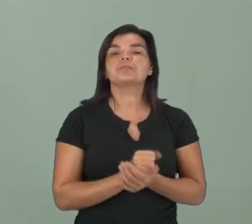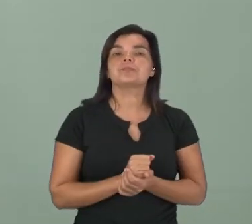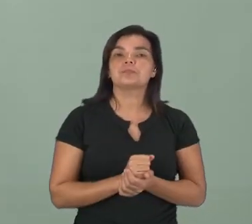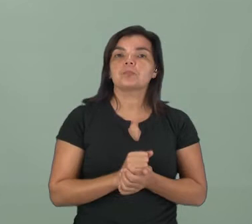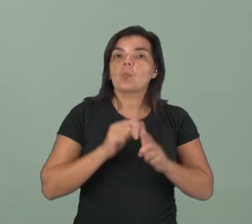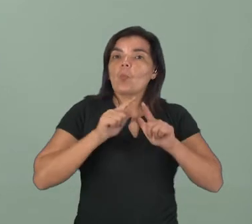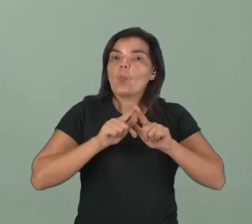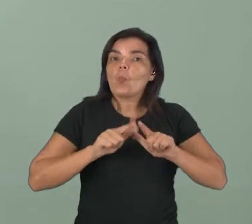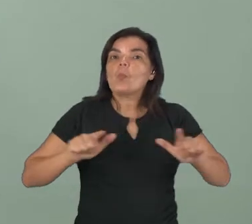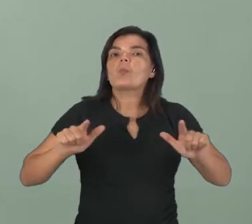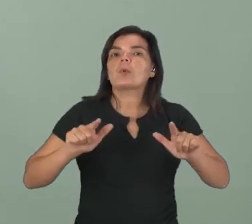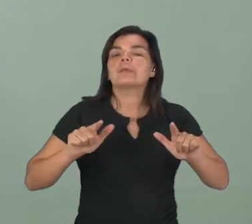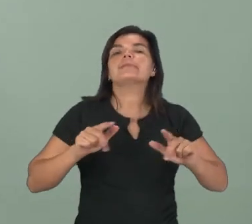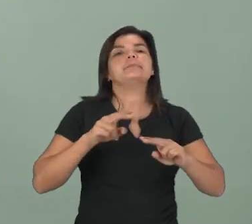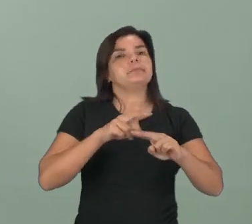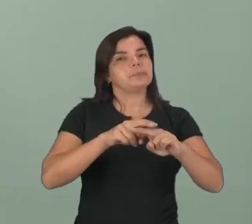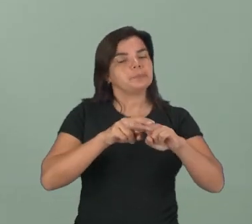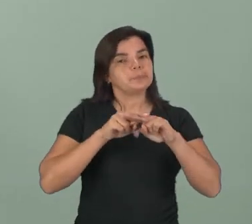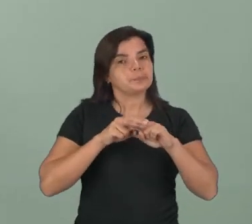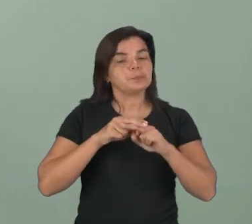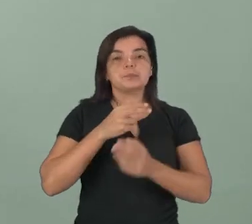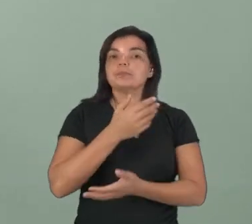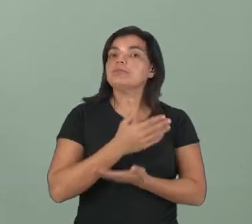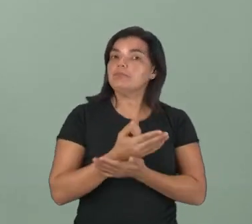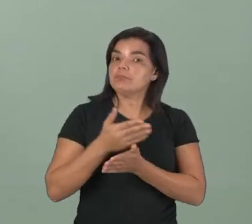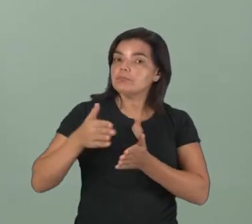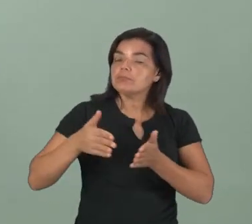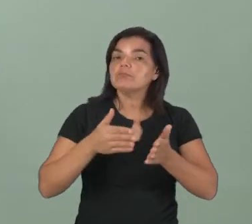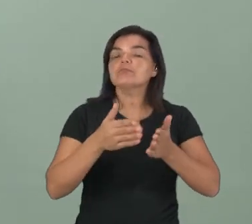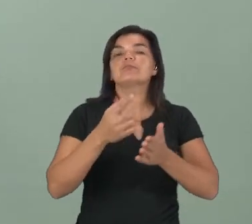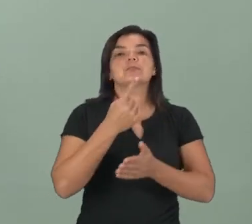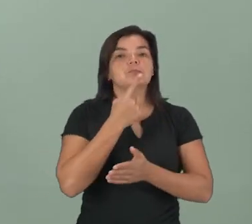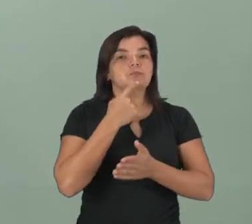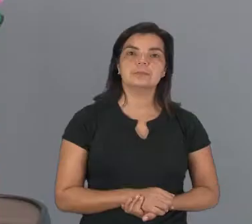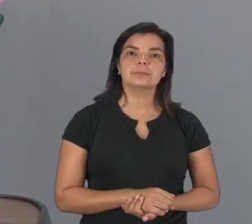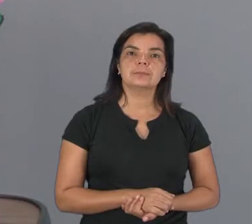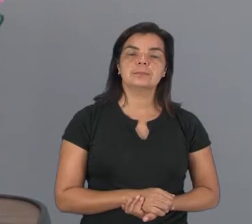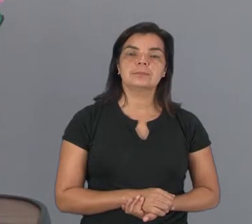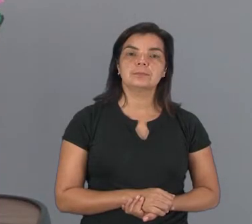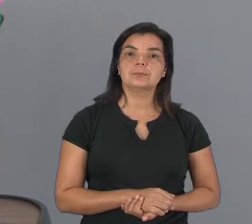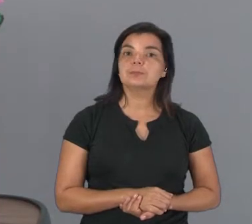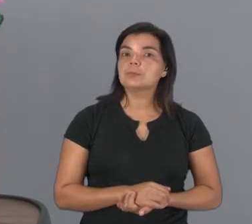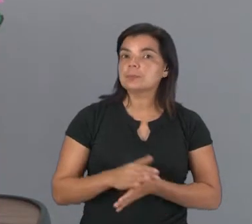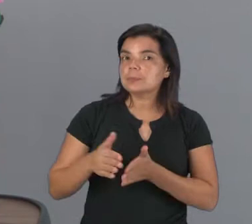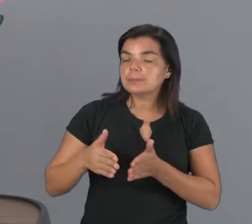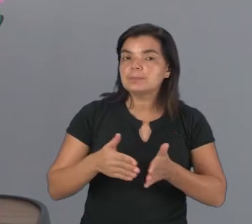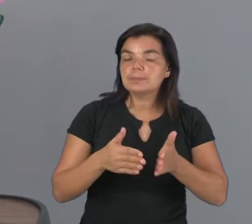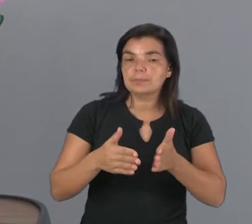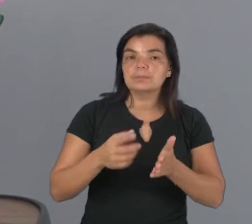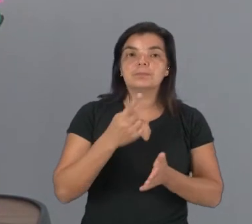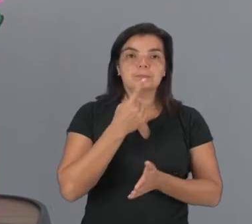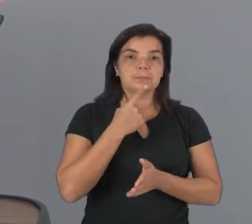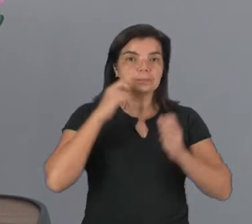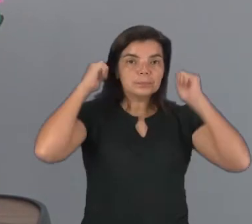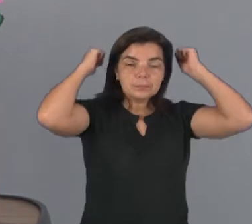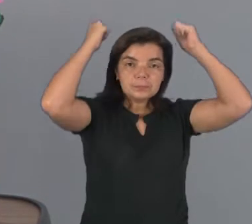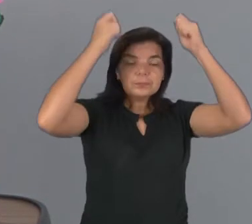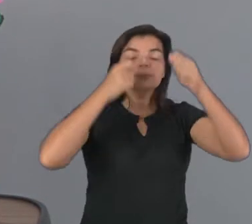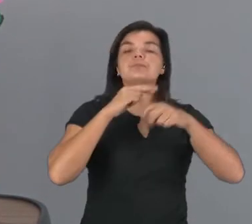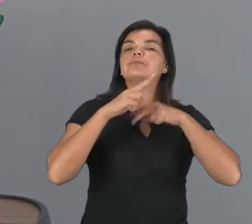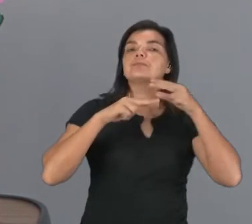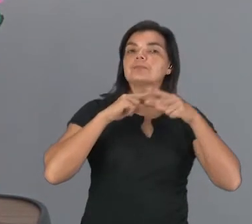caminho deserto e foi por este caminho que a Chapeuzinho Vermelho seguiu. O caminho que a Chapeuzinho deveria